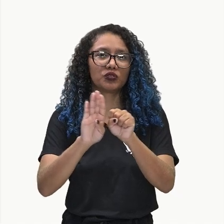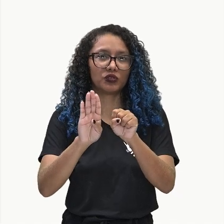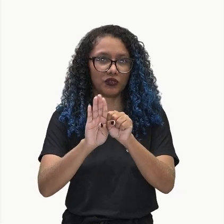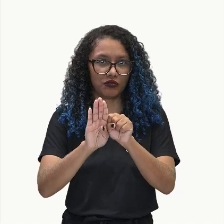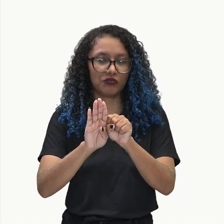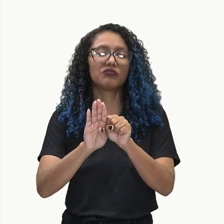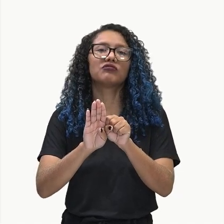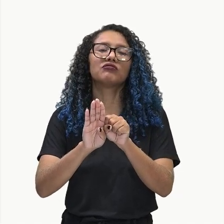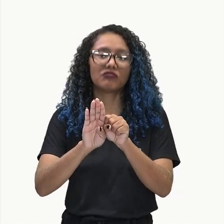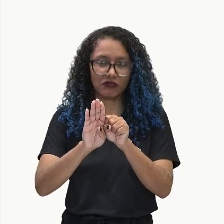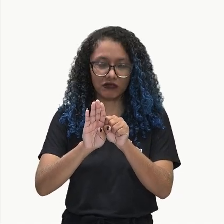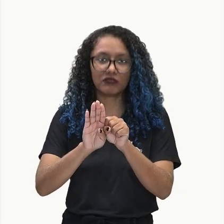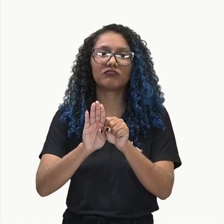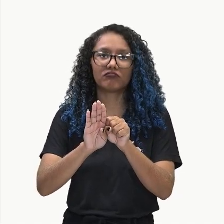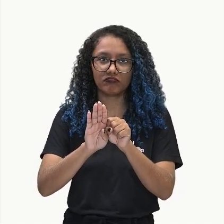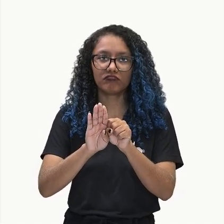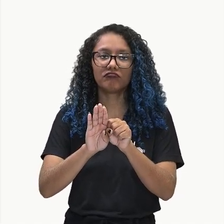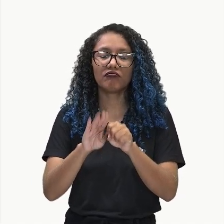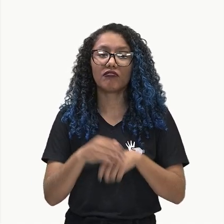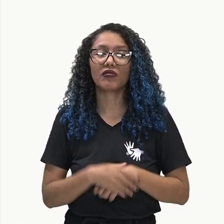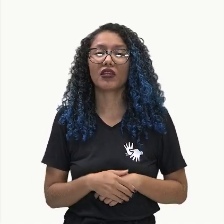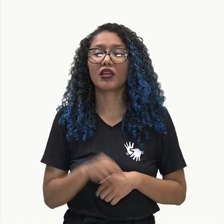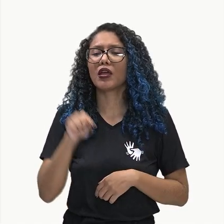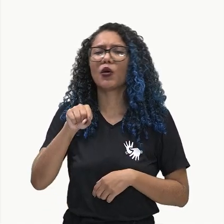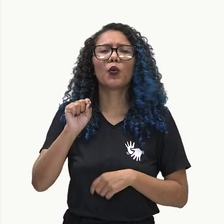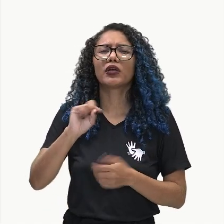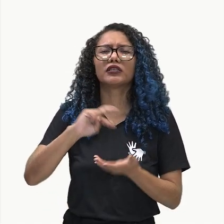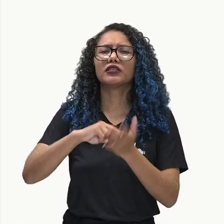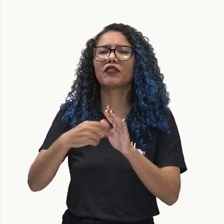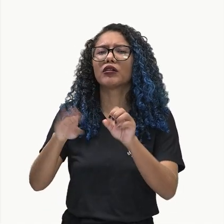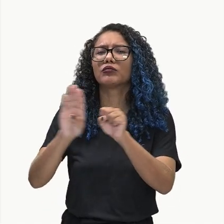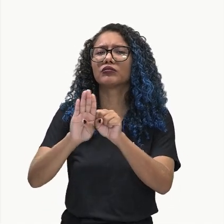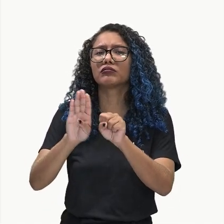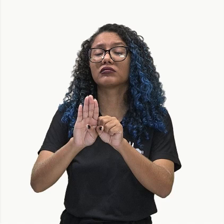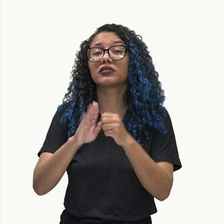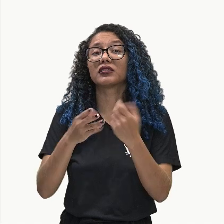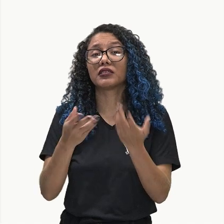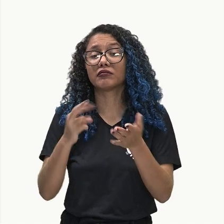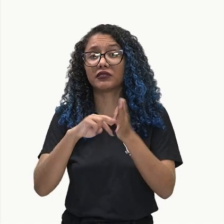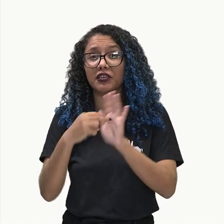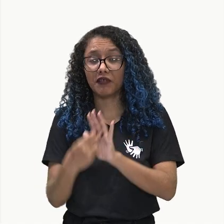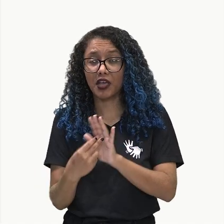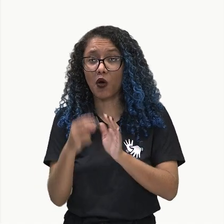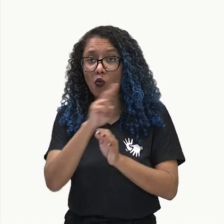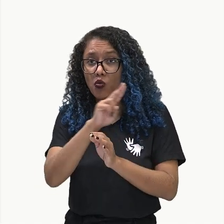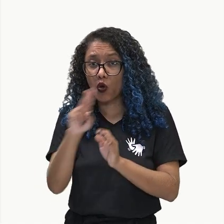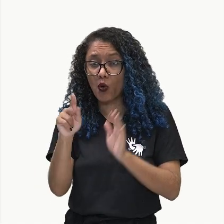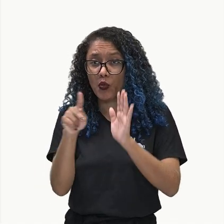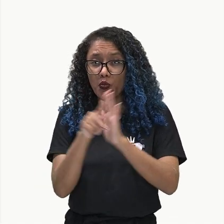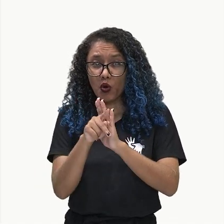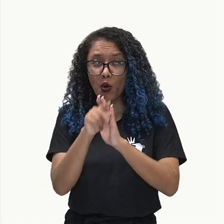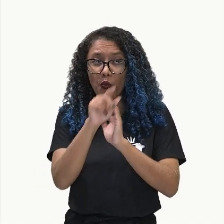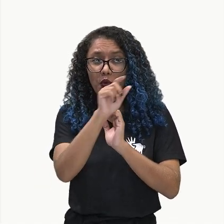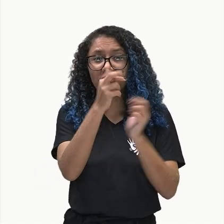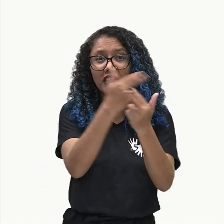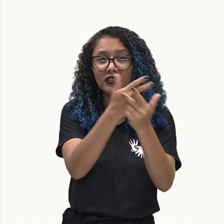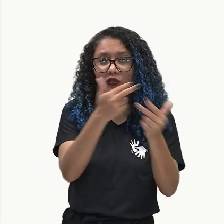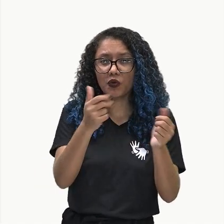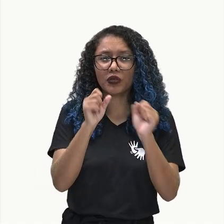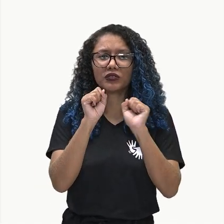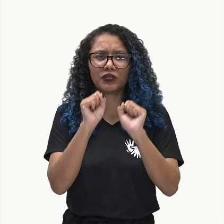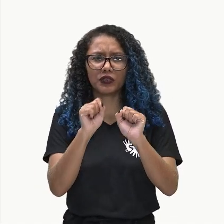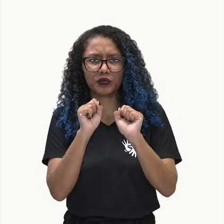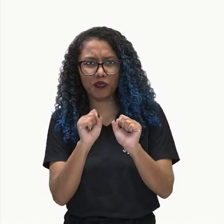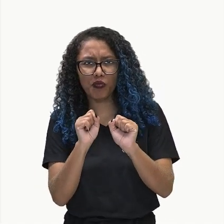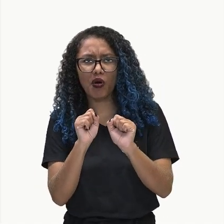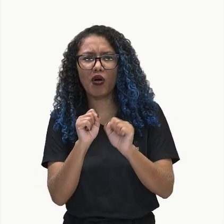classezinha gramatical que nomeia todos os seres existentes, sejam eles concretos, abstratos,